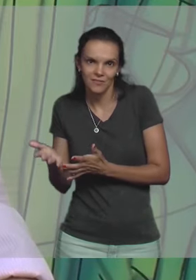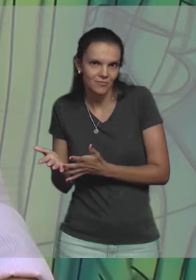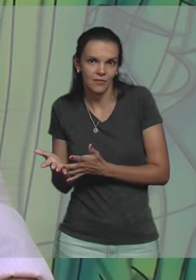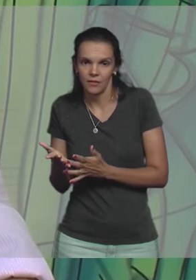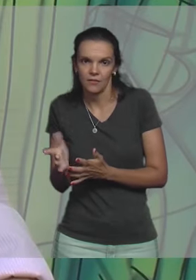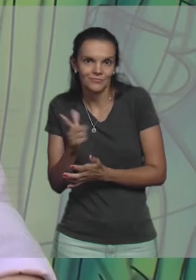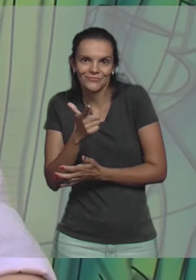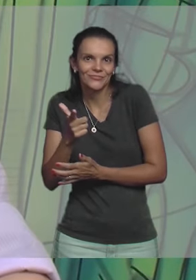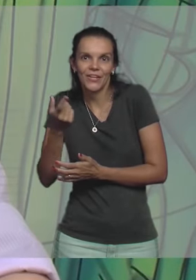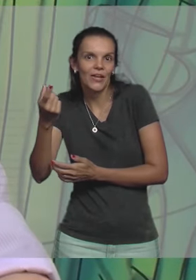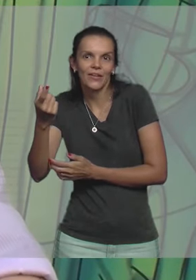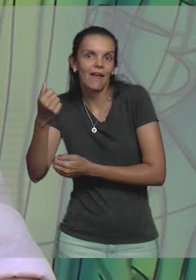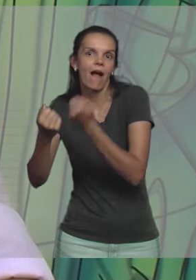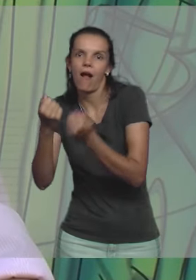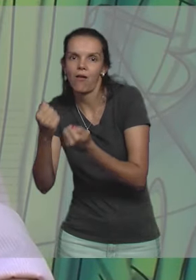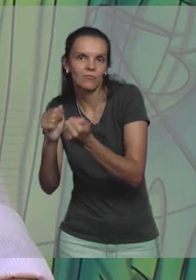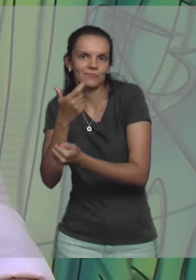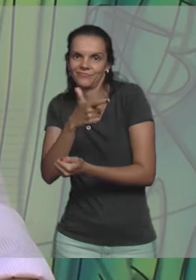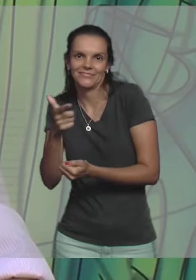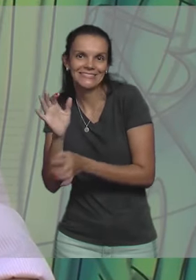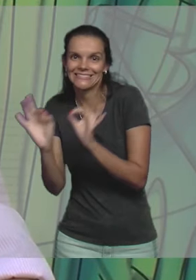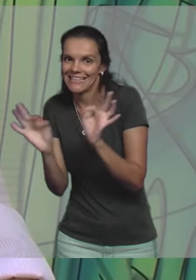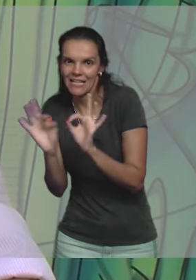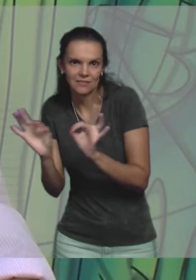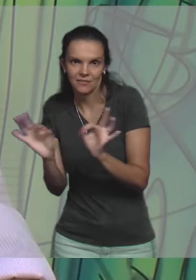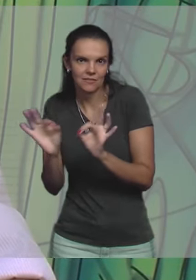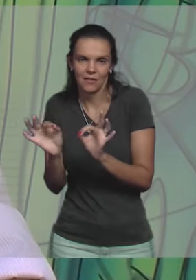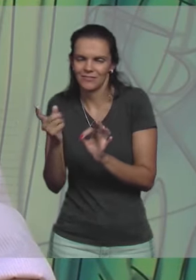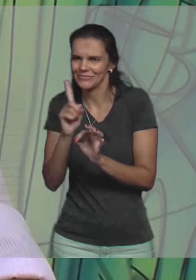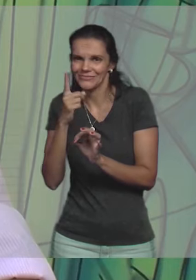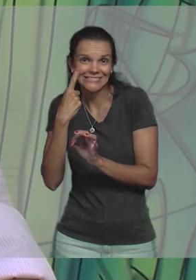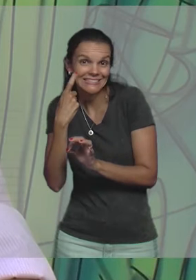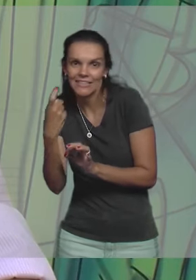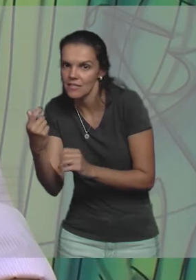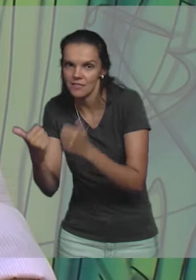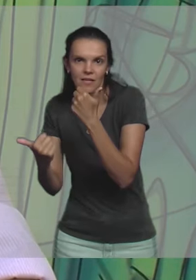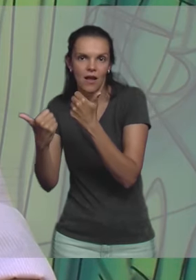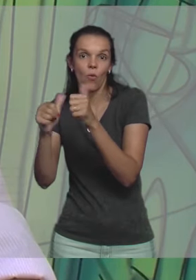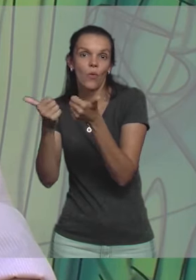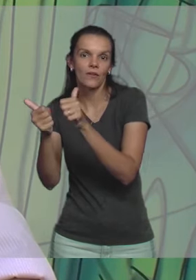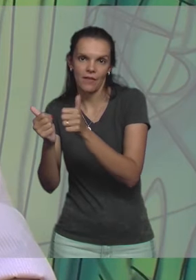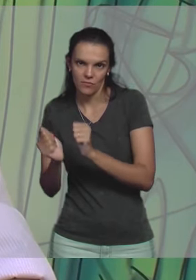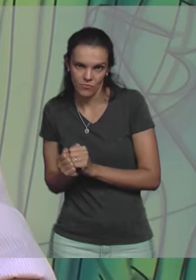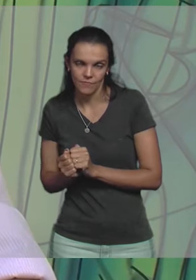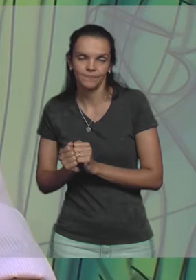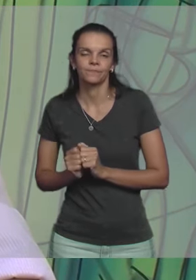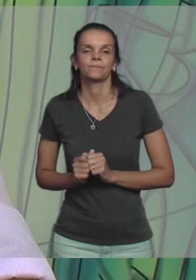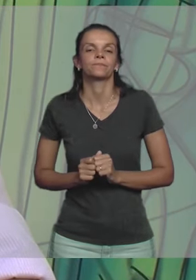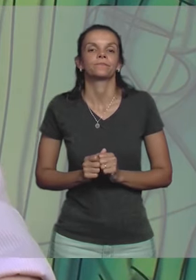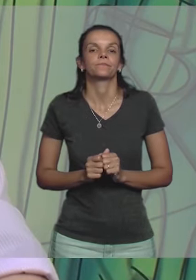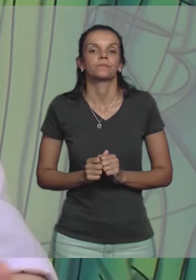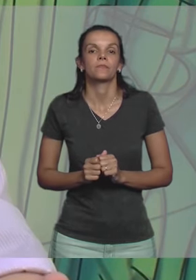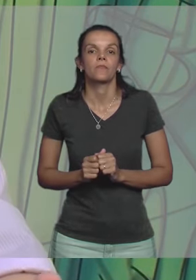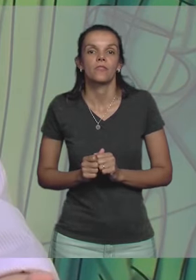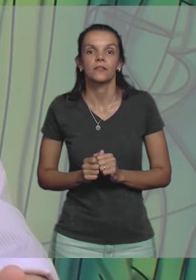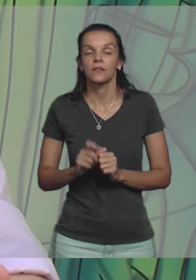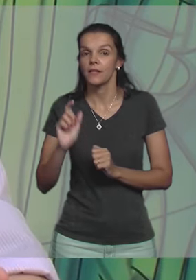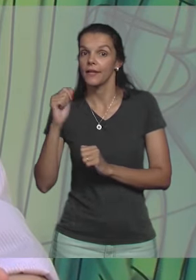transporte público disponível, na qualidade que ele estiver. Em realidade, isso é uma inversão